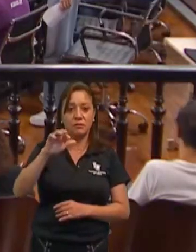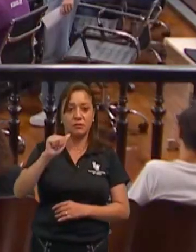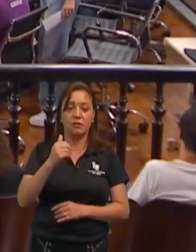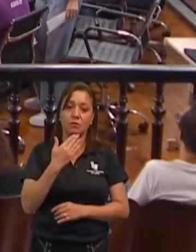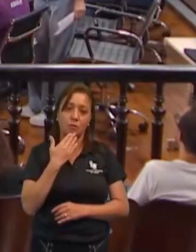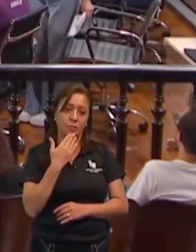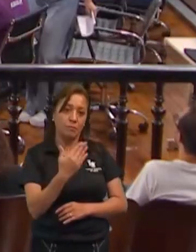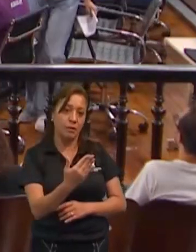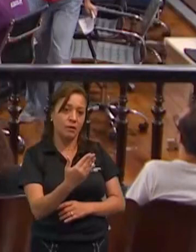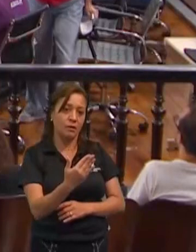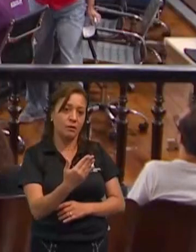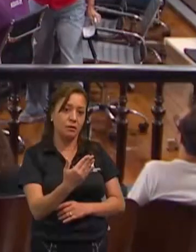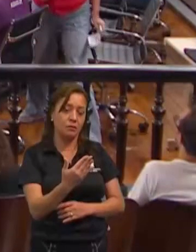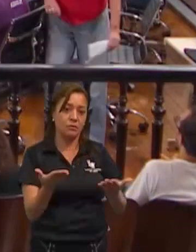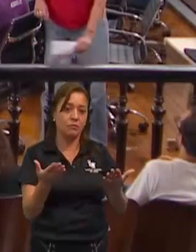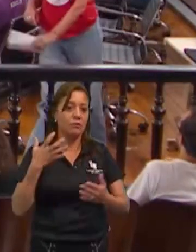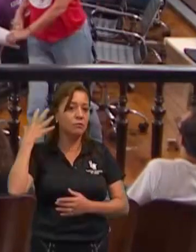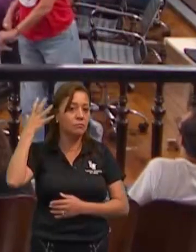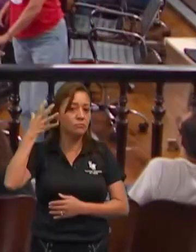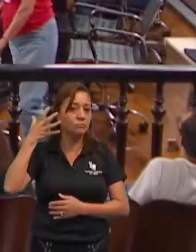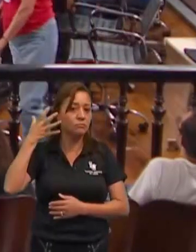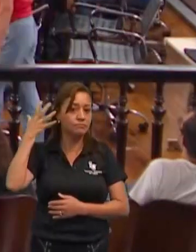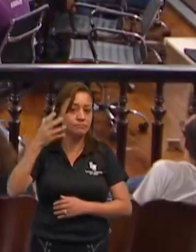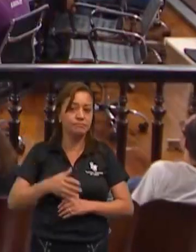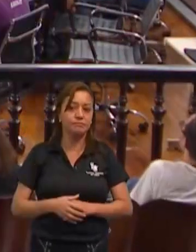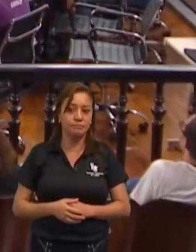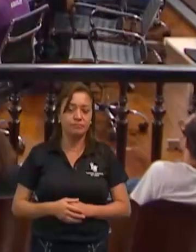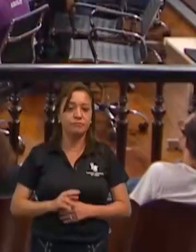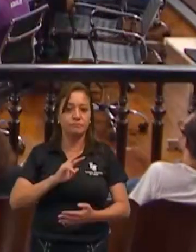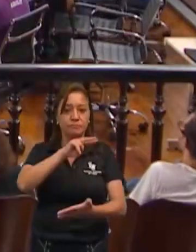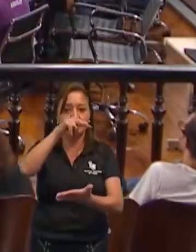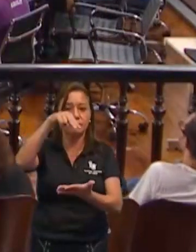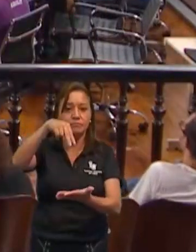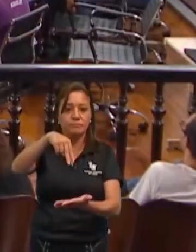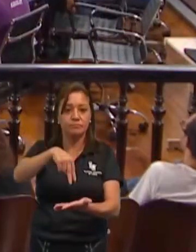palavra. Com a palavra, vereadora Cida Oliveira.